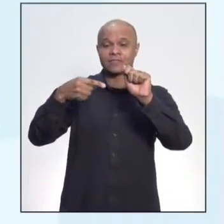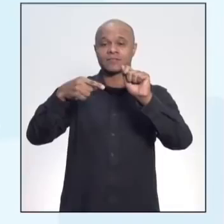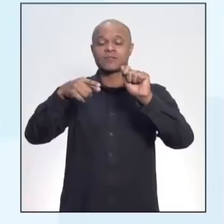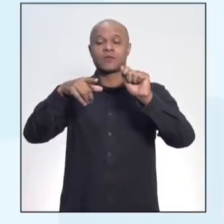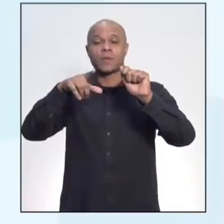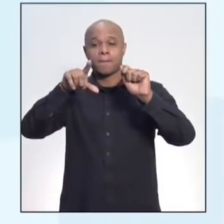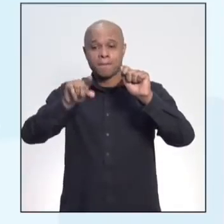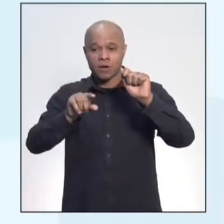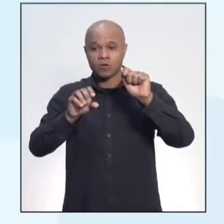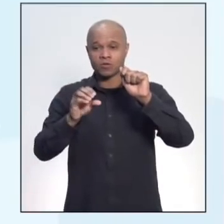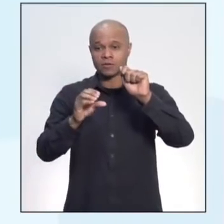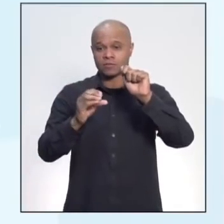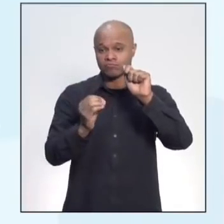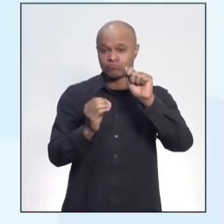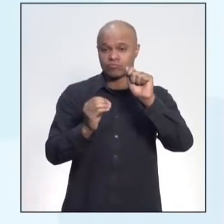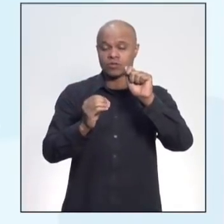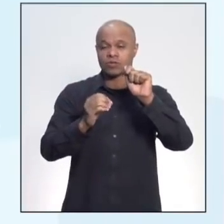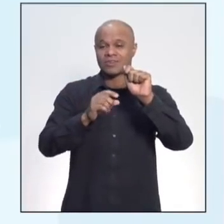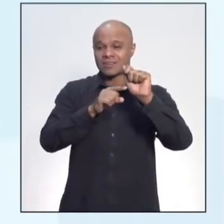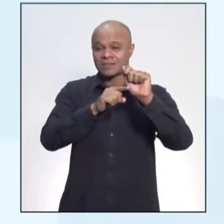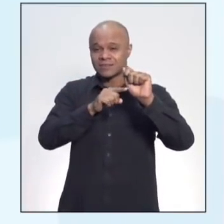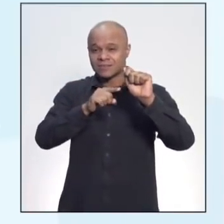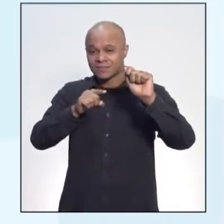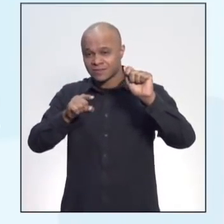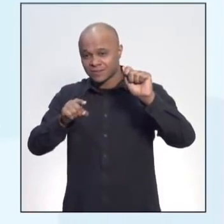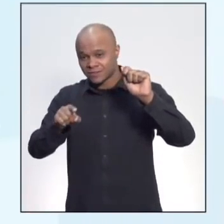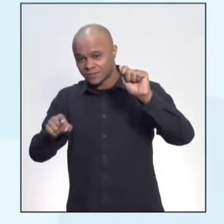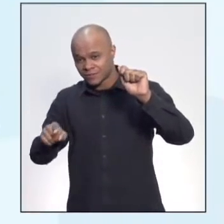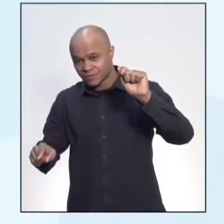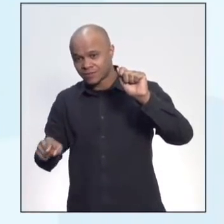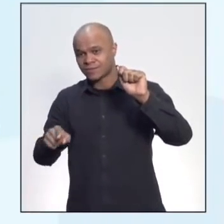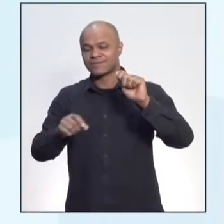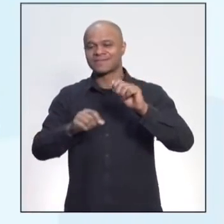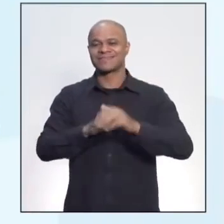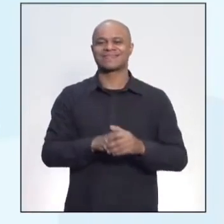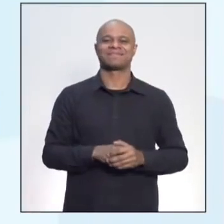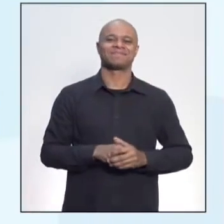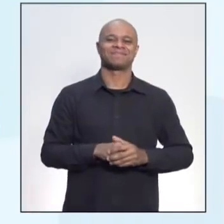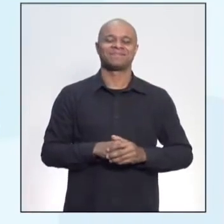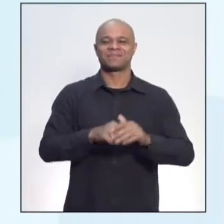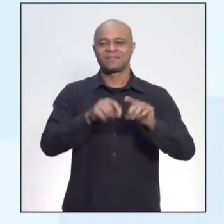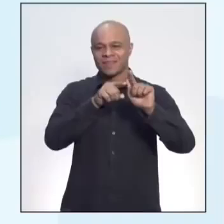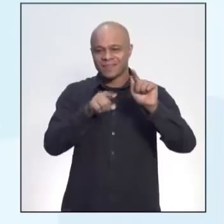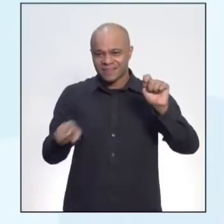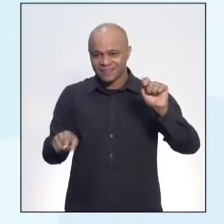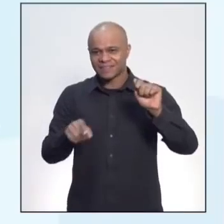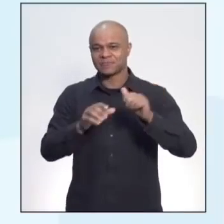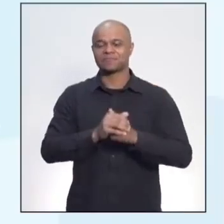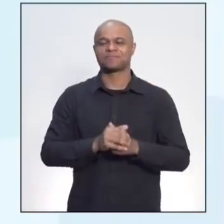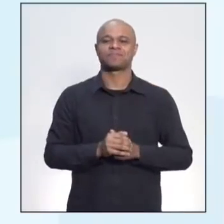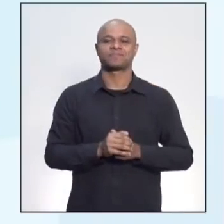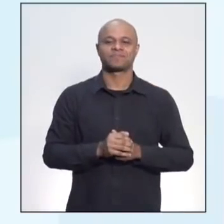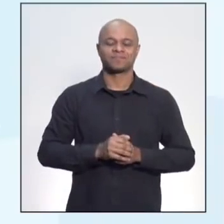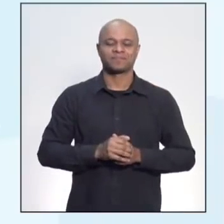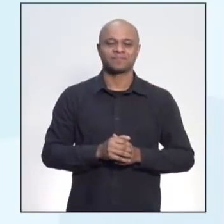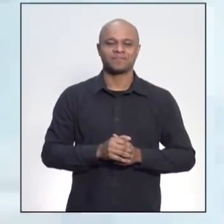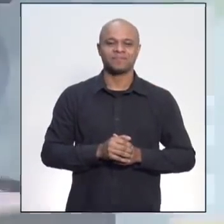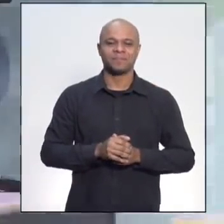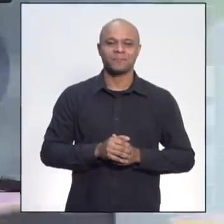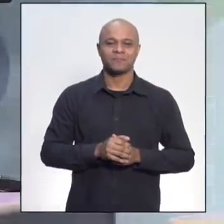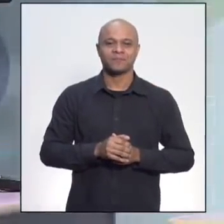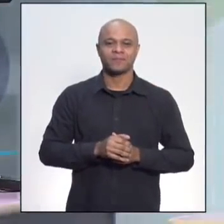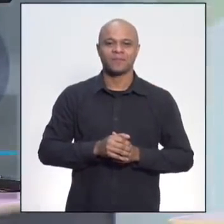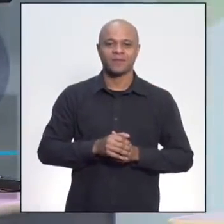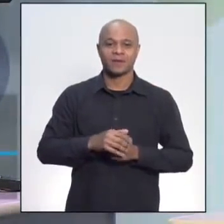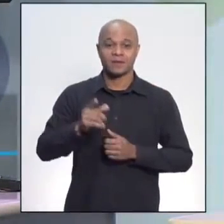que zero, a nossa reta é uma reta decrescente. Então, vai estar descendo, sim? Bom, então não se